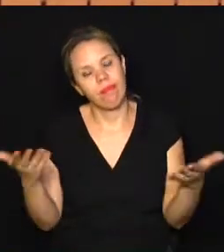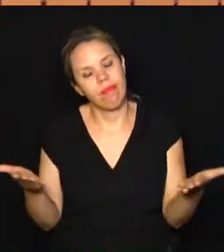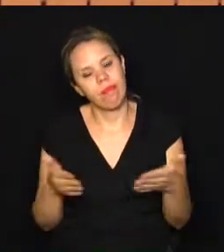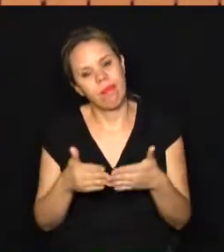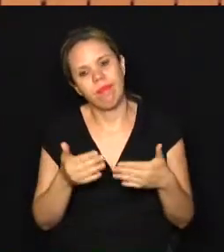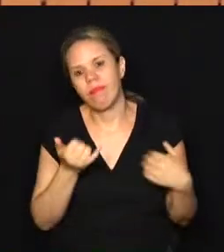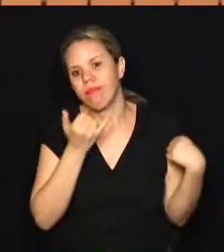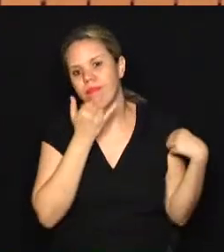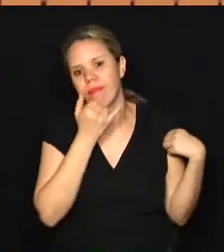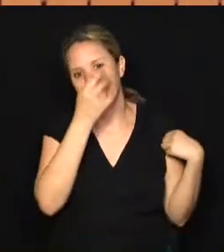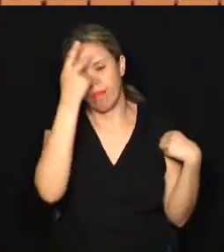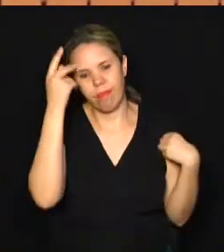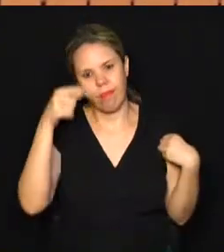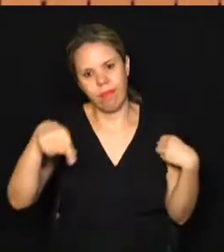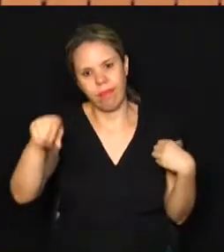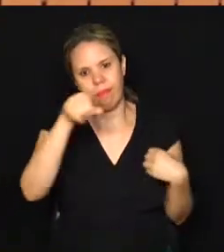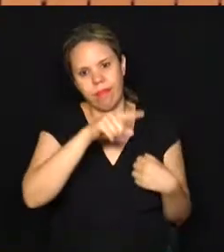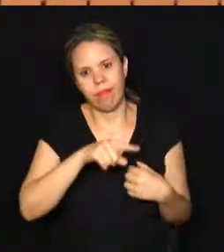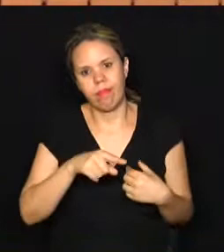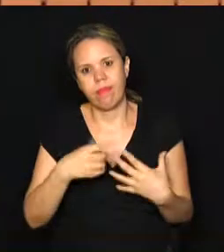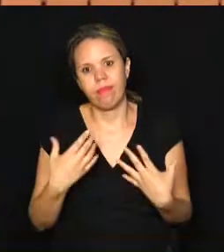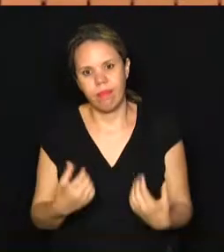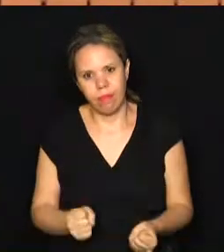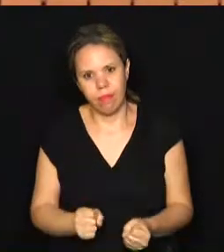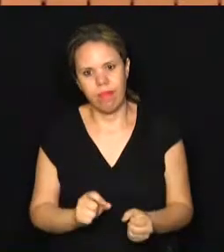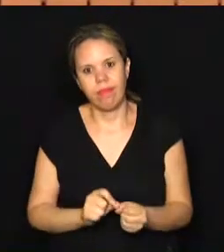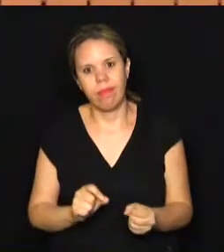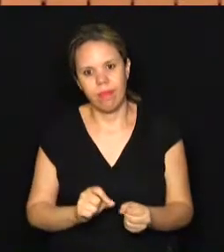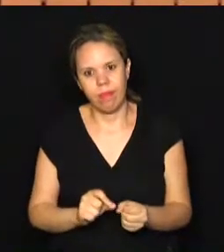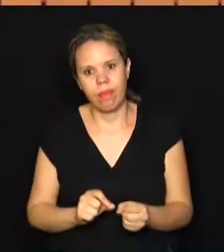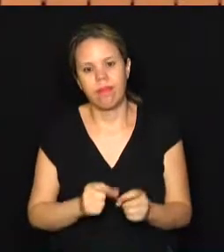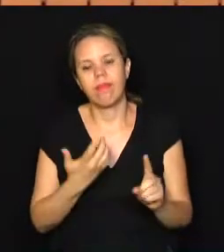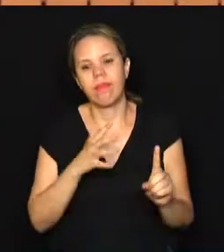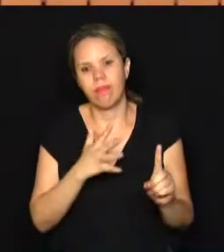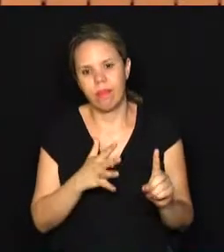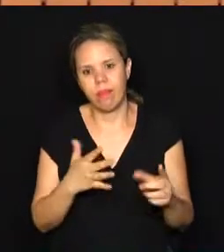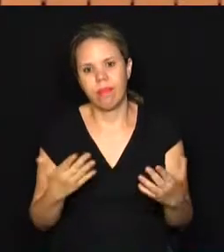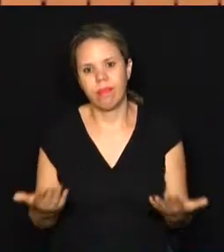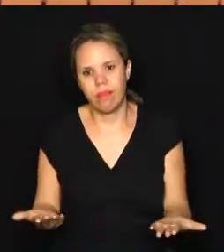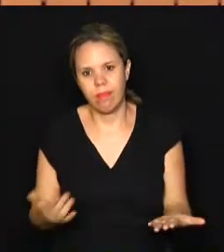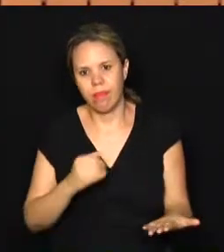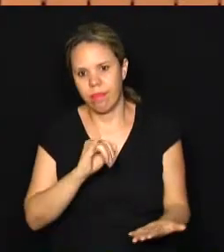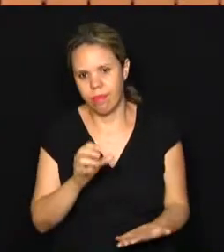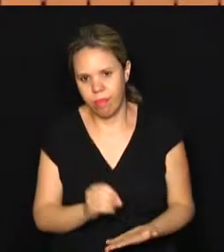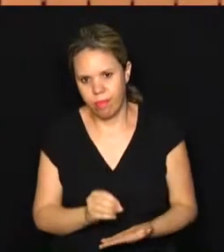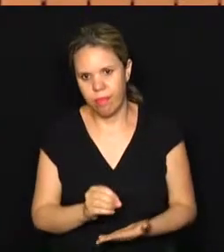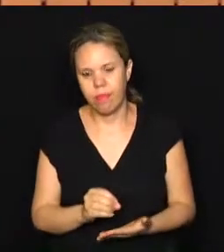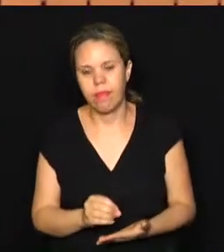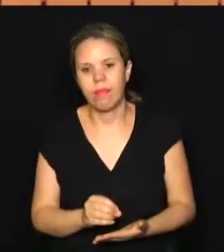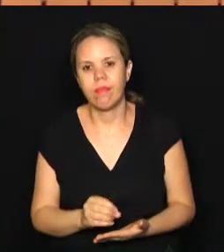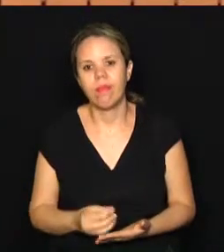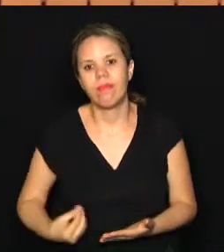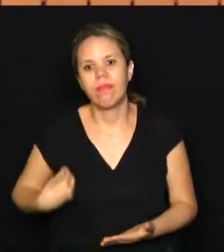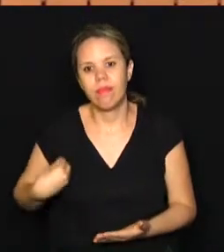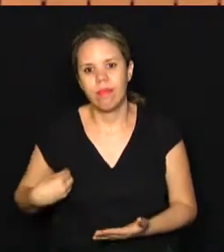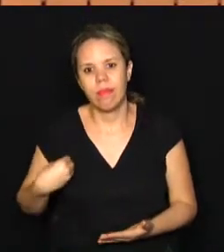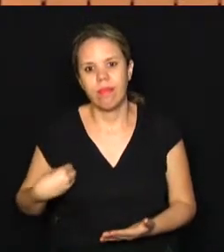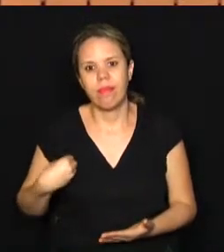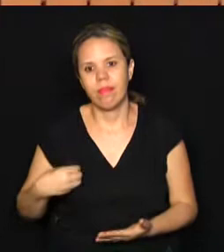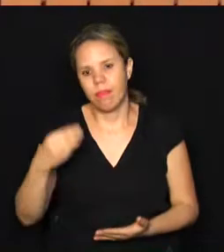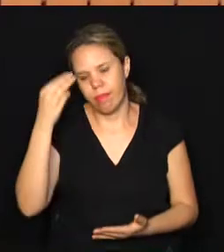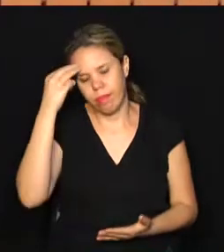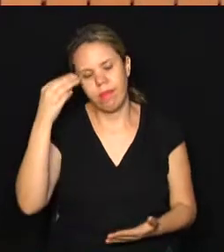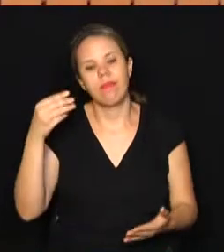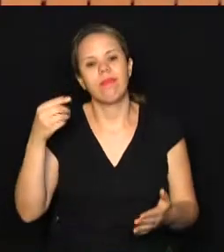licença para os nossos convidadas e convidados que a gente possa fazer essa homenagem, então, para o João Lira, que está presente na nossa